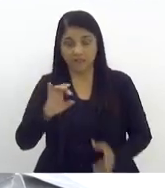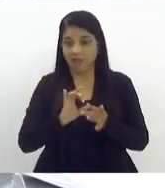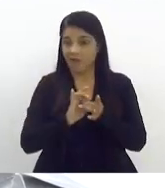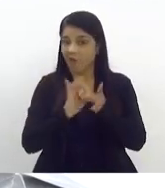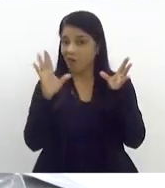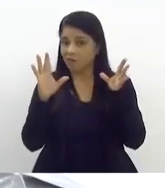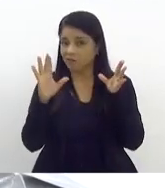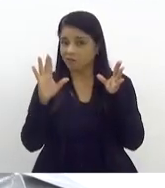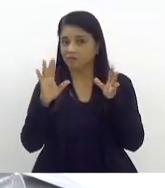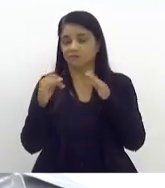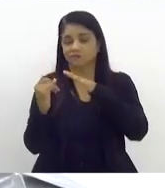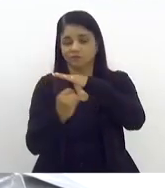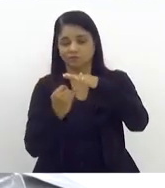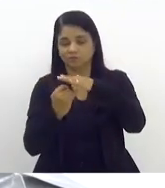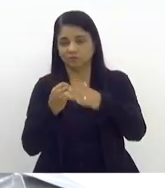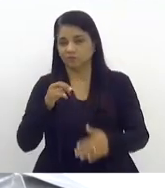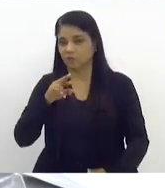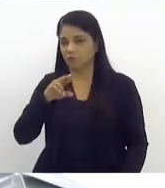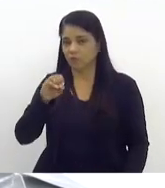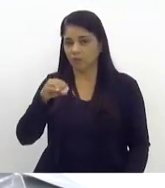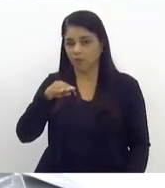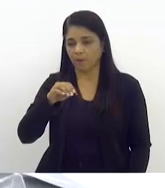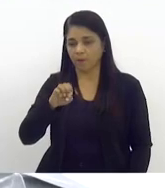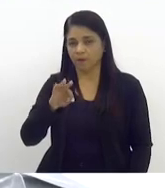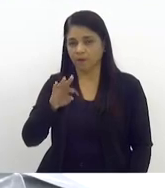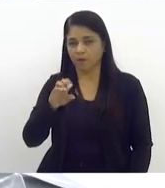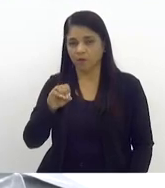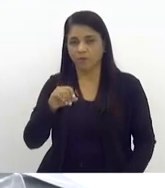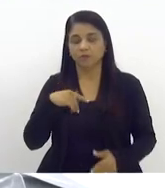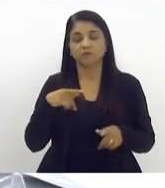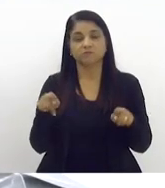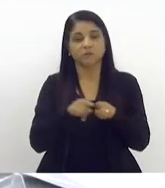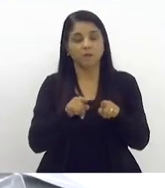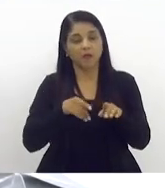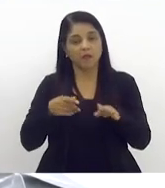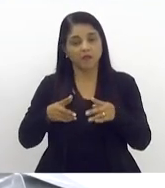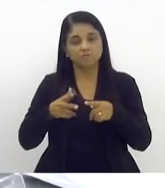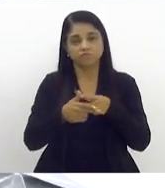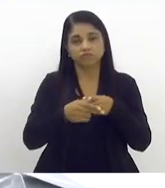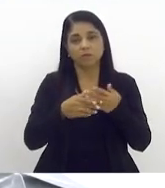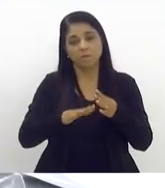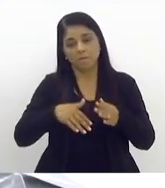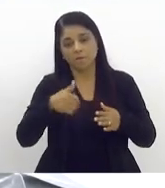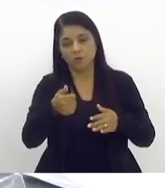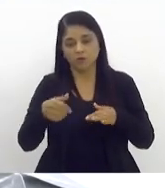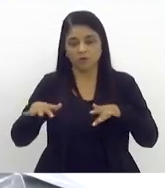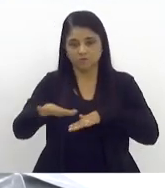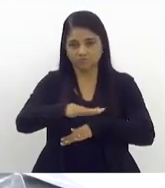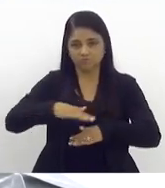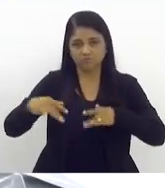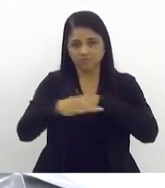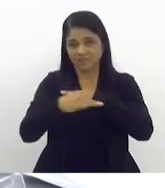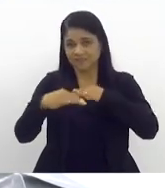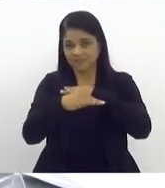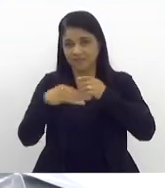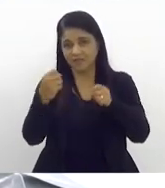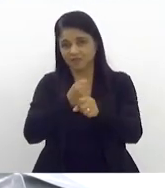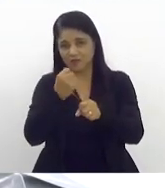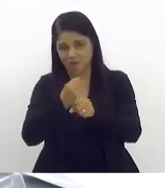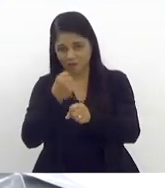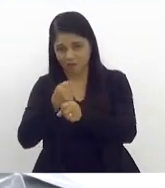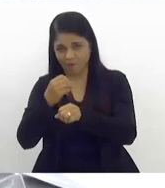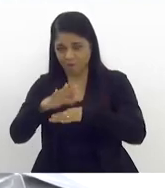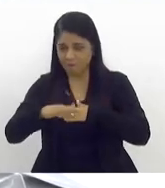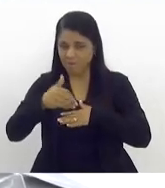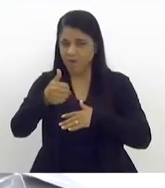autorizar o Instituto Rio Metrópole a promover ações visando a implementação de intervenções voltadas para a melhoria da mobilidade urbana. Autorização para ampliar a